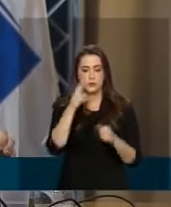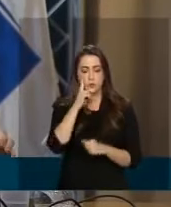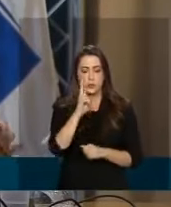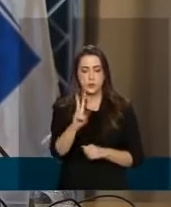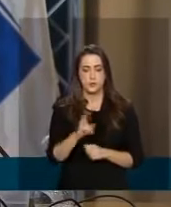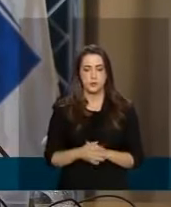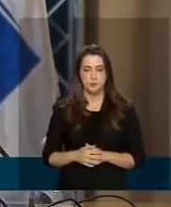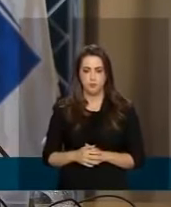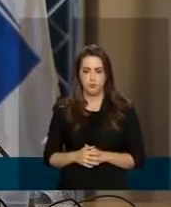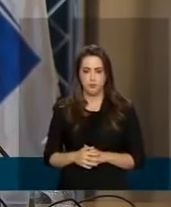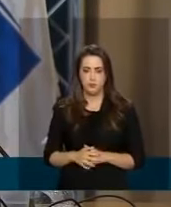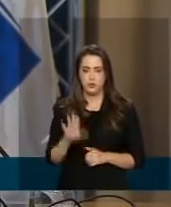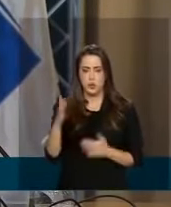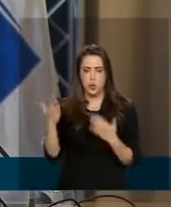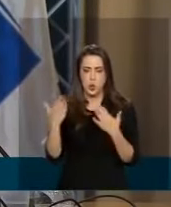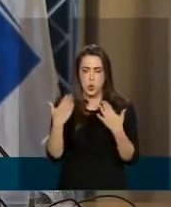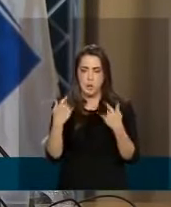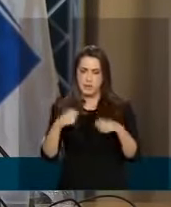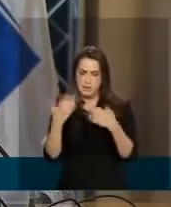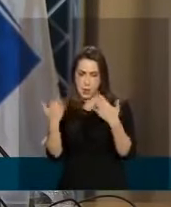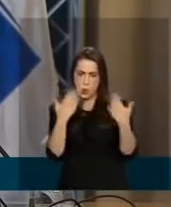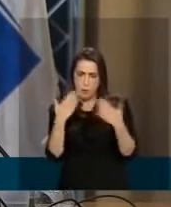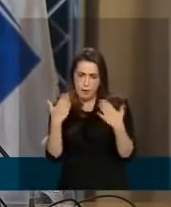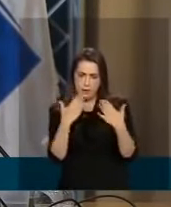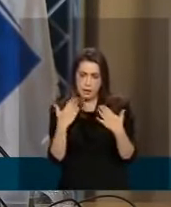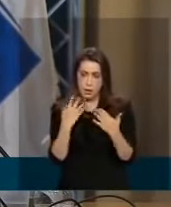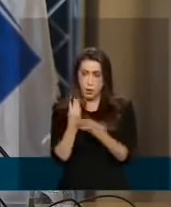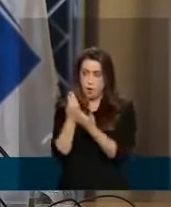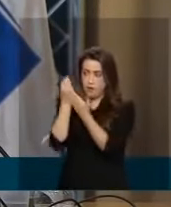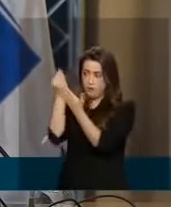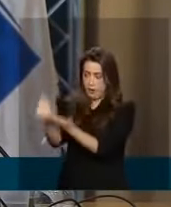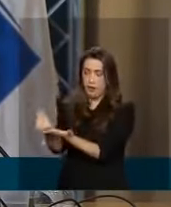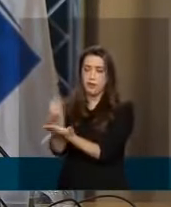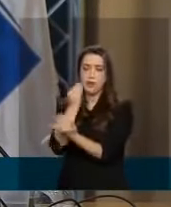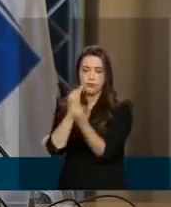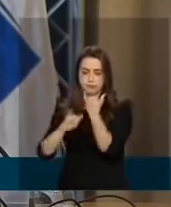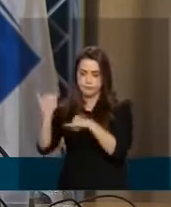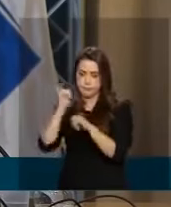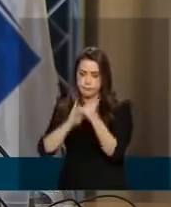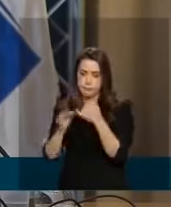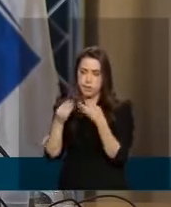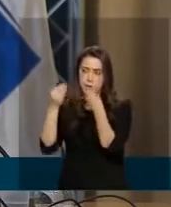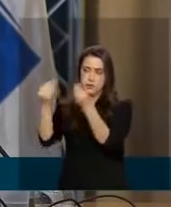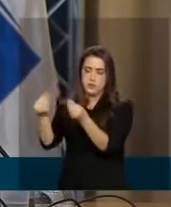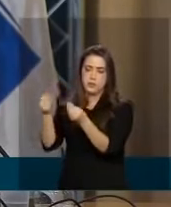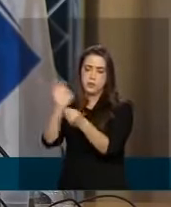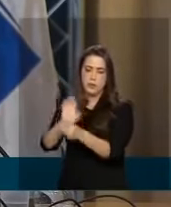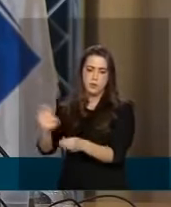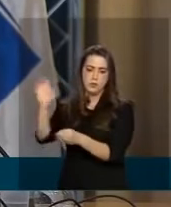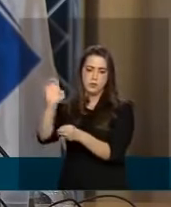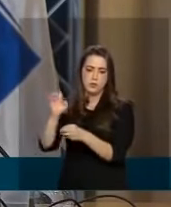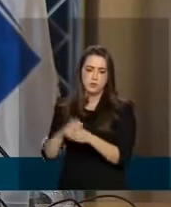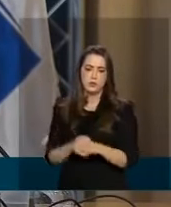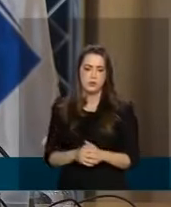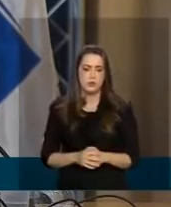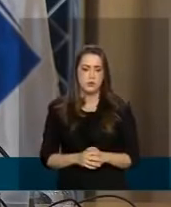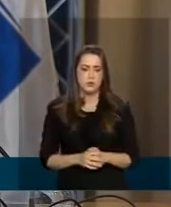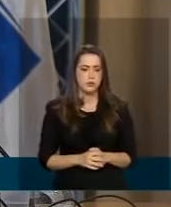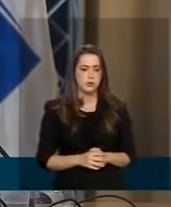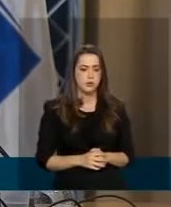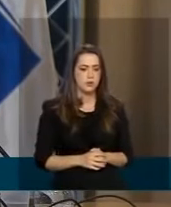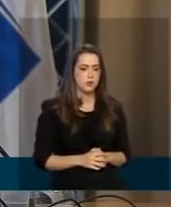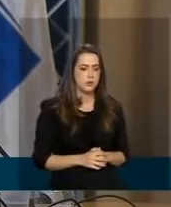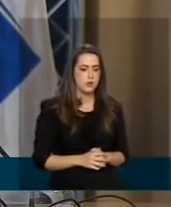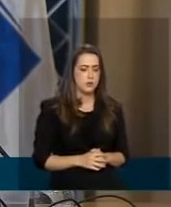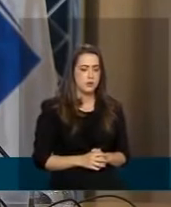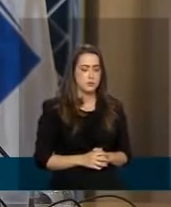É necessário comparar com a distribuição, né, dos insumos para os estados. Então, analisar isso,